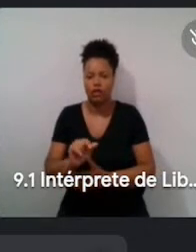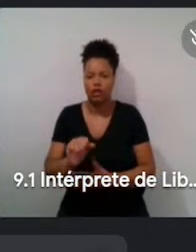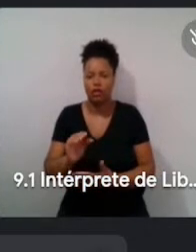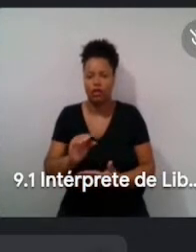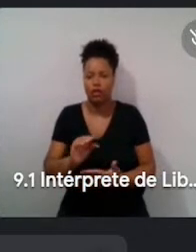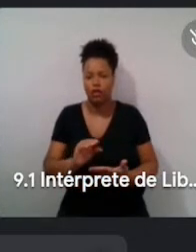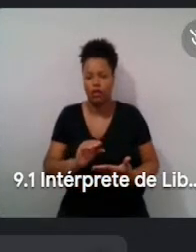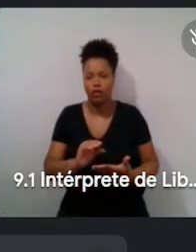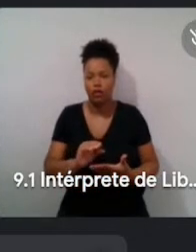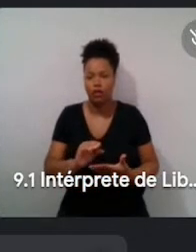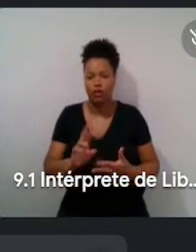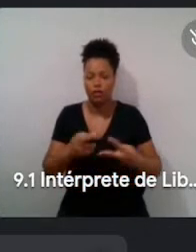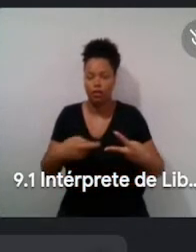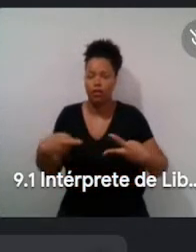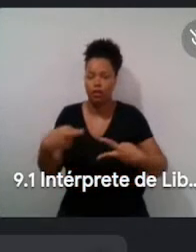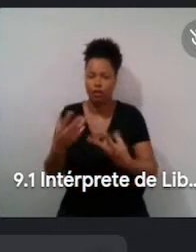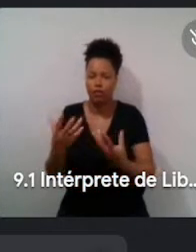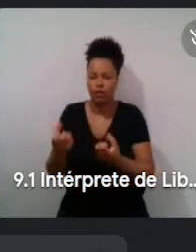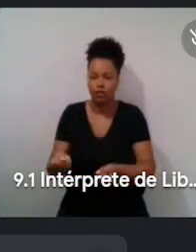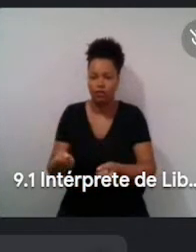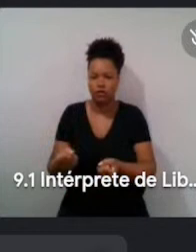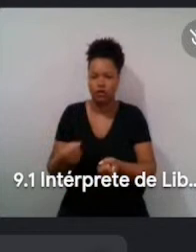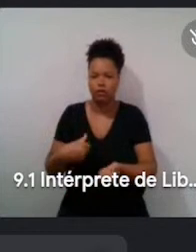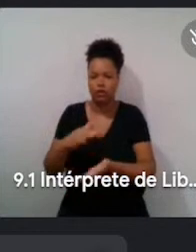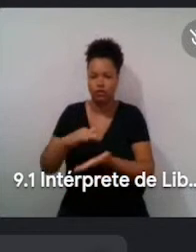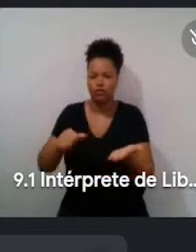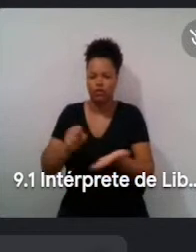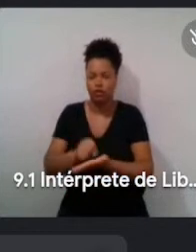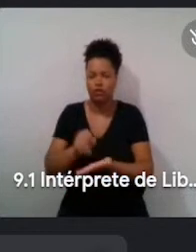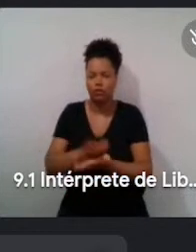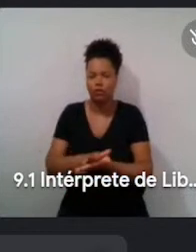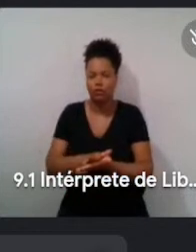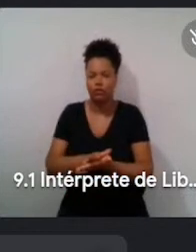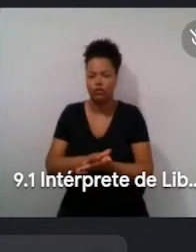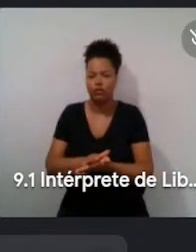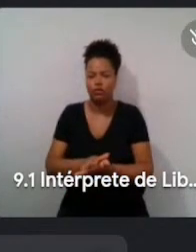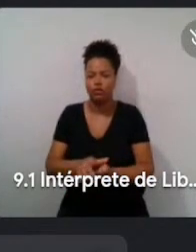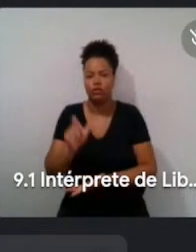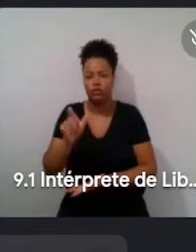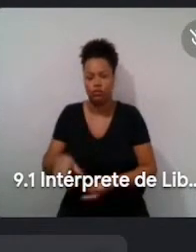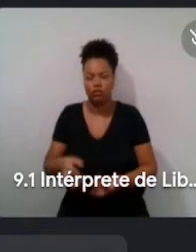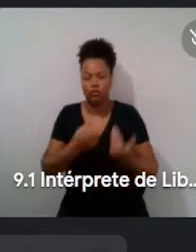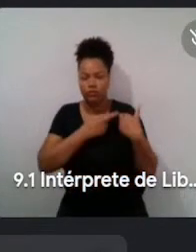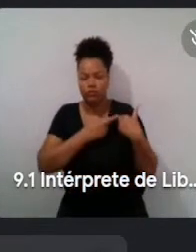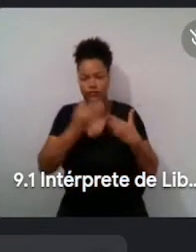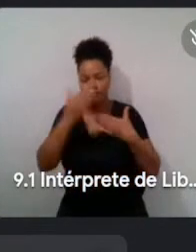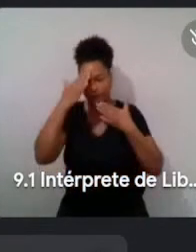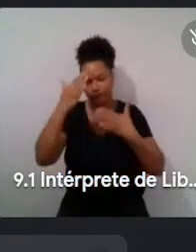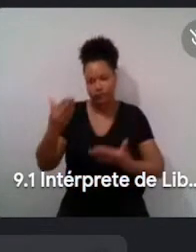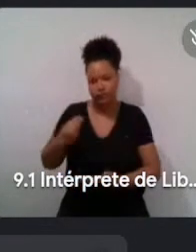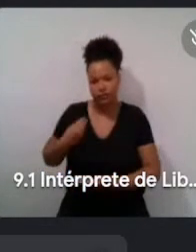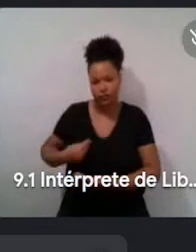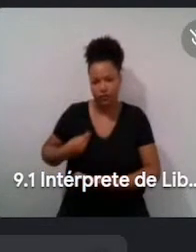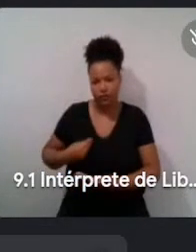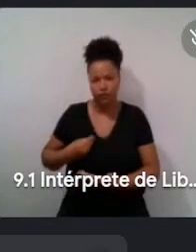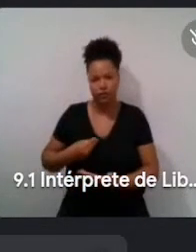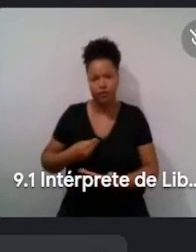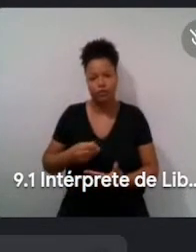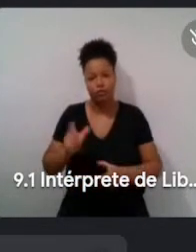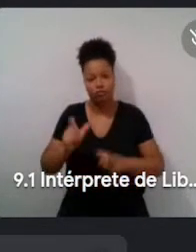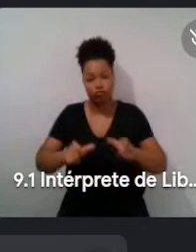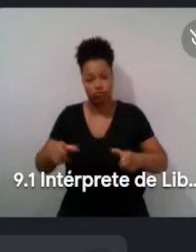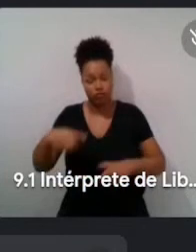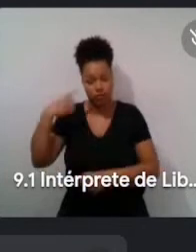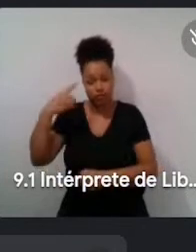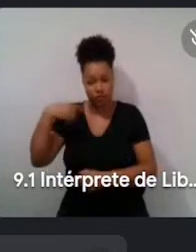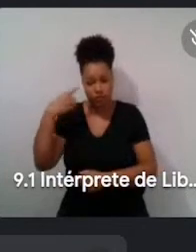afastar a aplicação da multa, por unanimidade do servo do voto do ilustre relator. Então, agradecendo a participação dos seus advogados, do